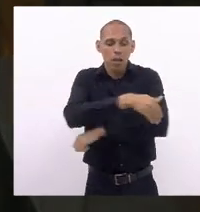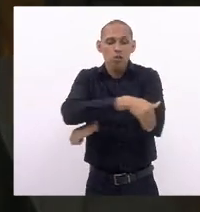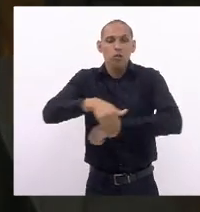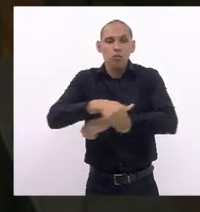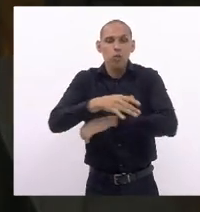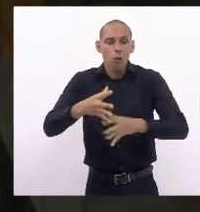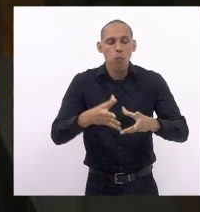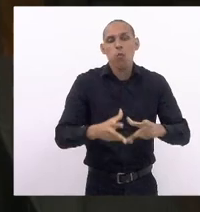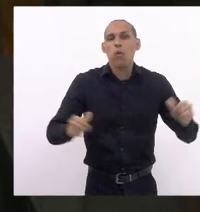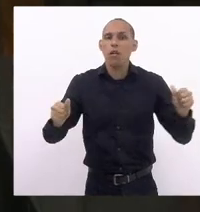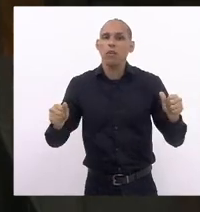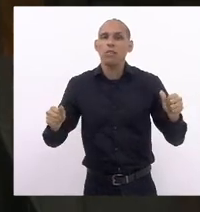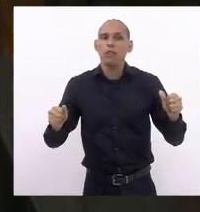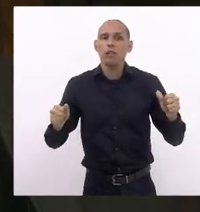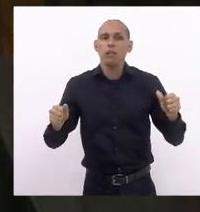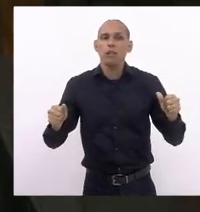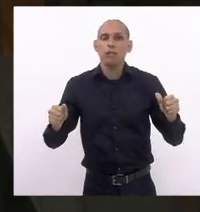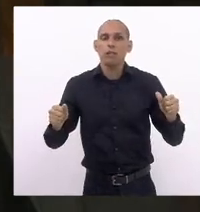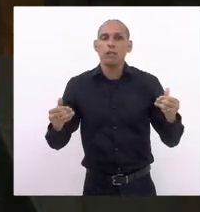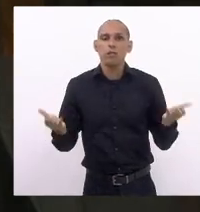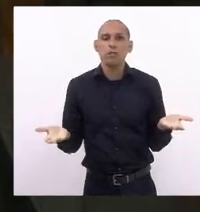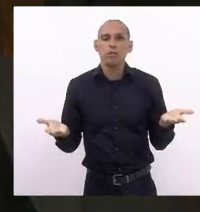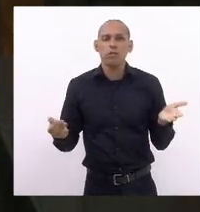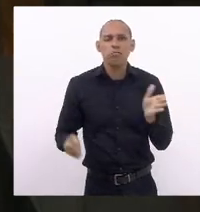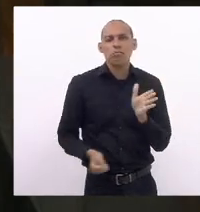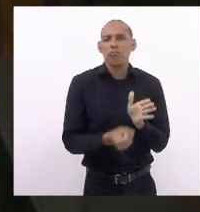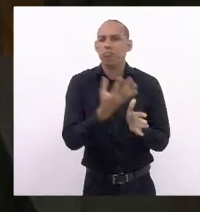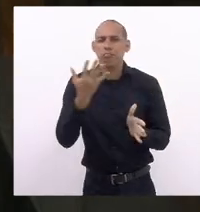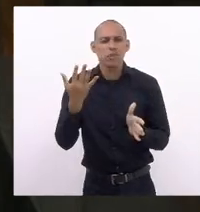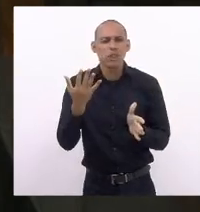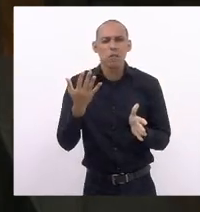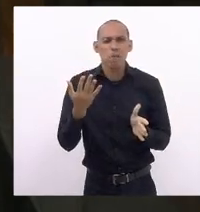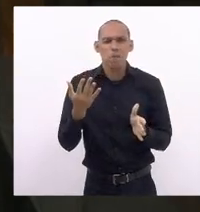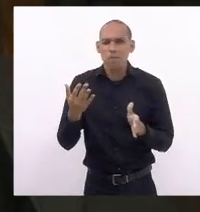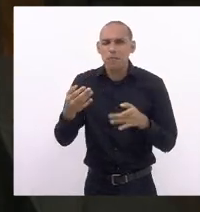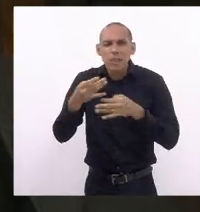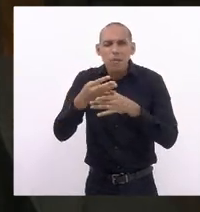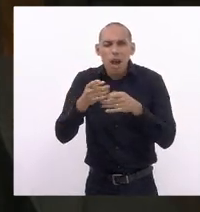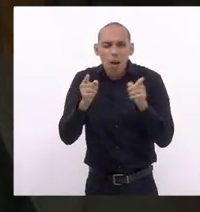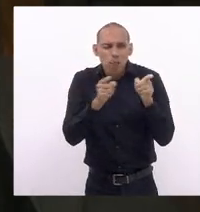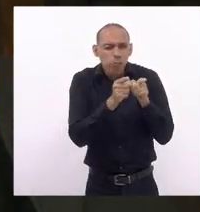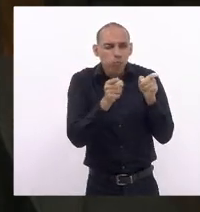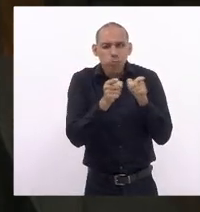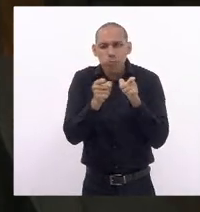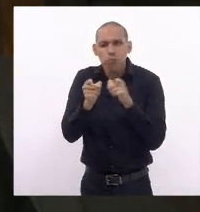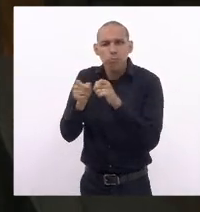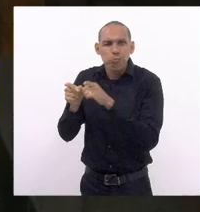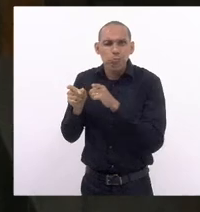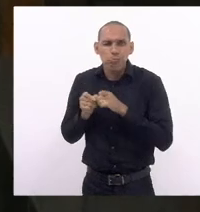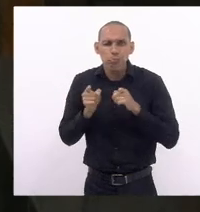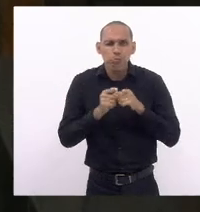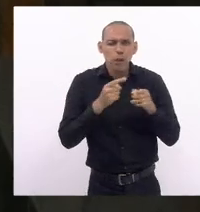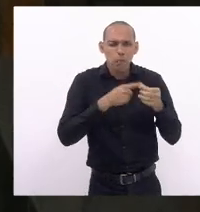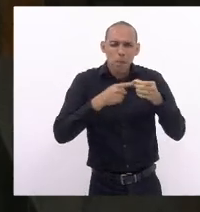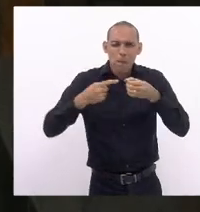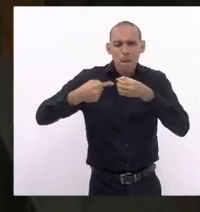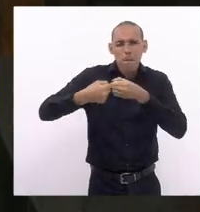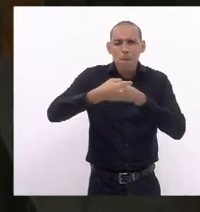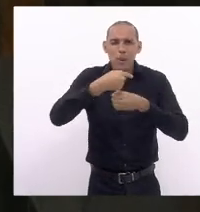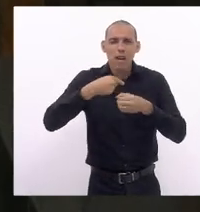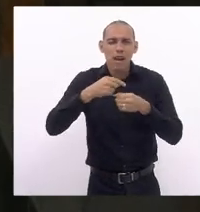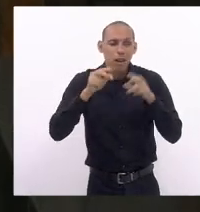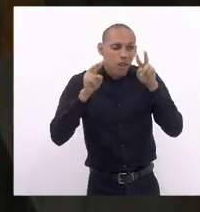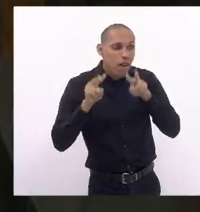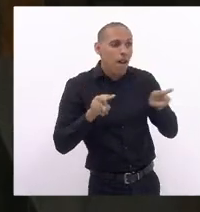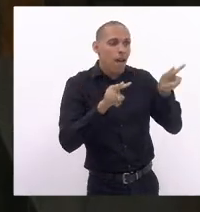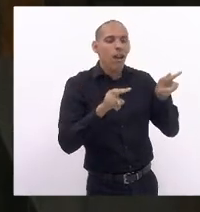acabaram. Então, muitas vezes, esses pequenos municípios que estão pelo interior não são muito